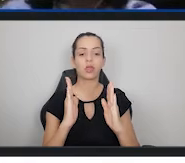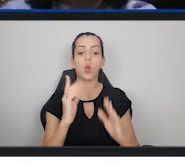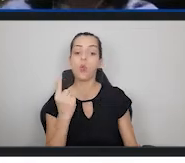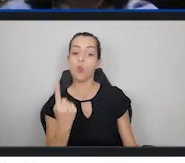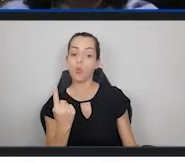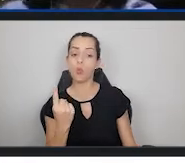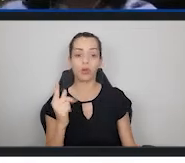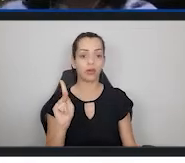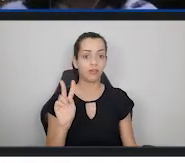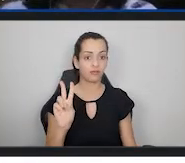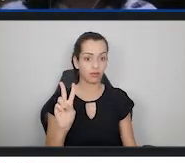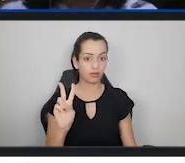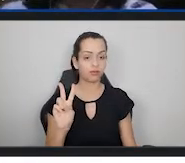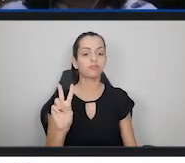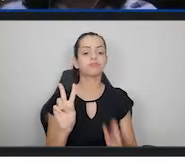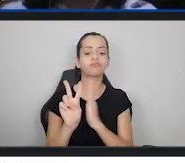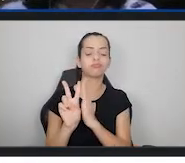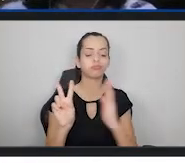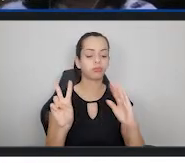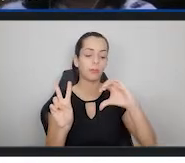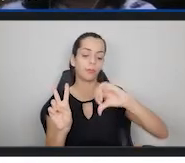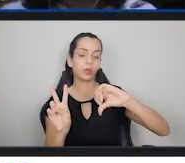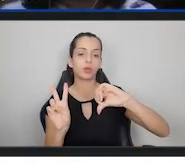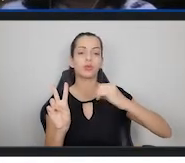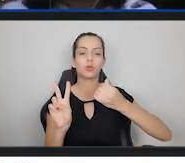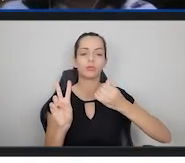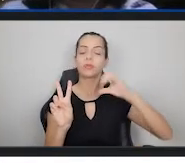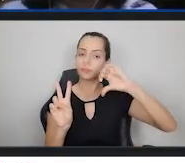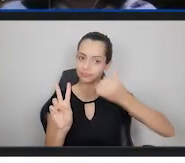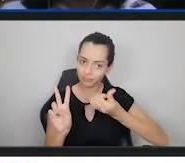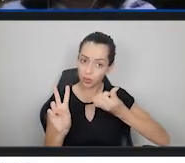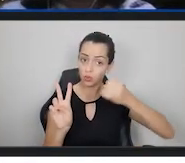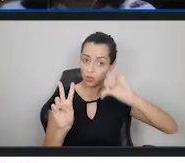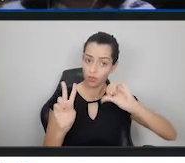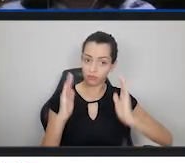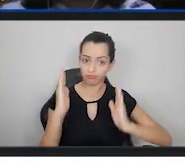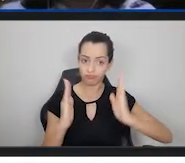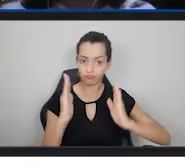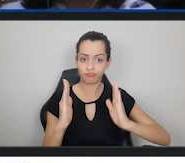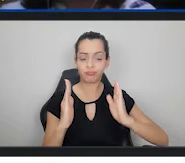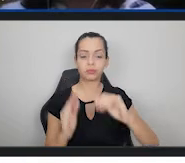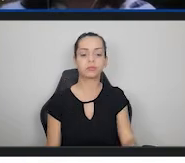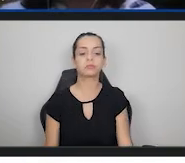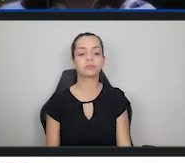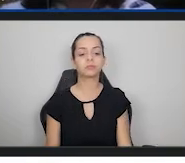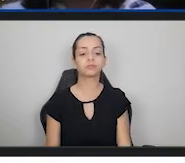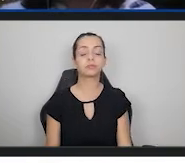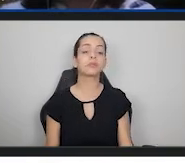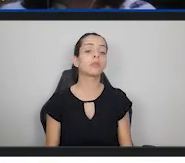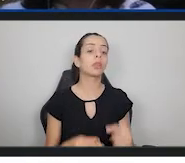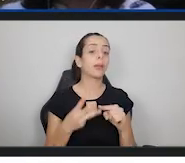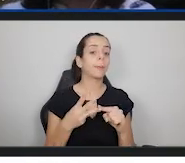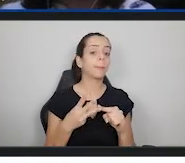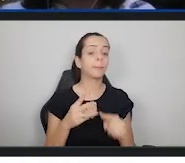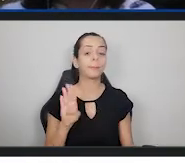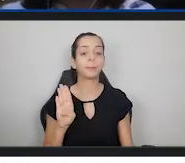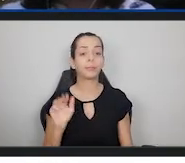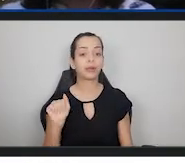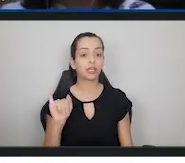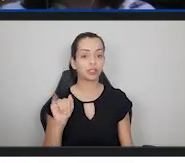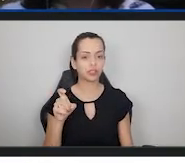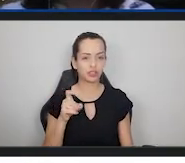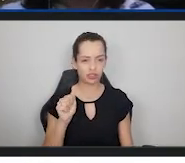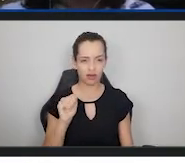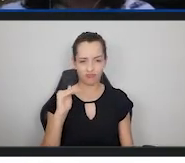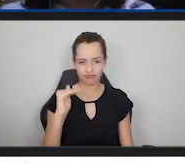superior a 1 kV, inferior a 69. E a baixa tensão inferior a 1 kV. Aí alguns vão me questionar, mas